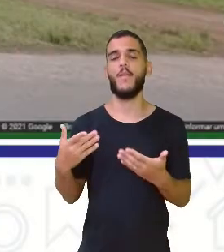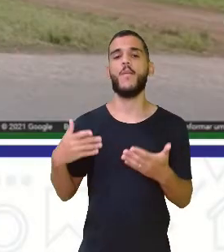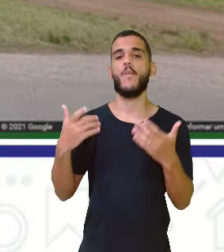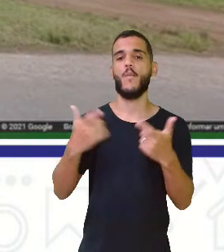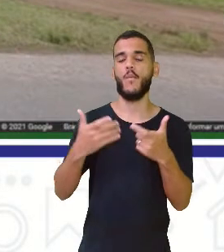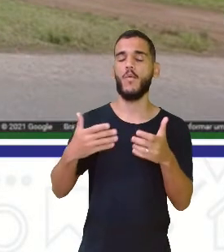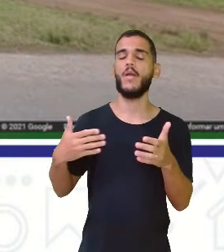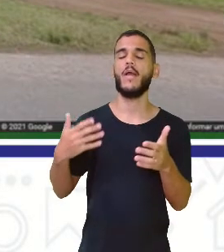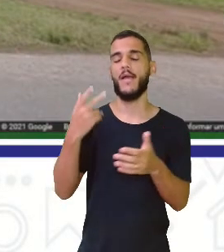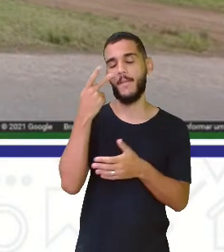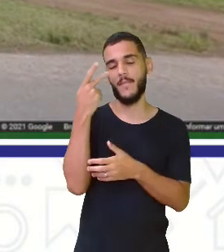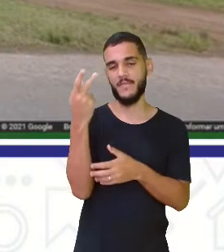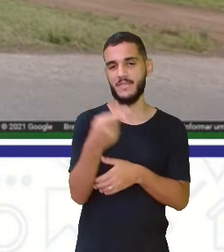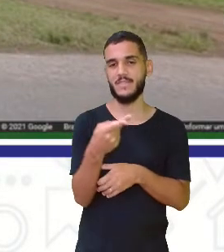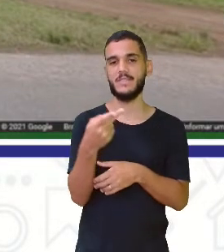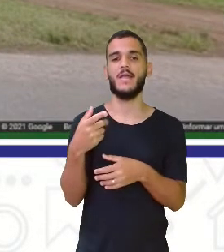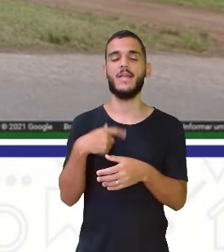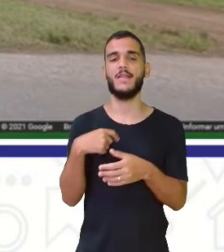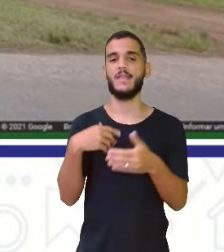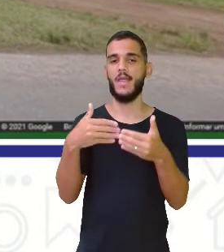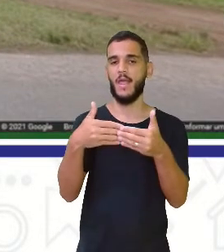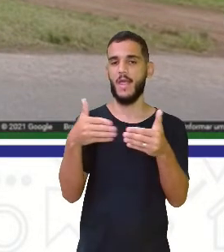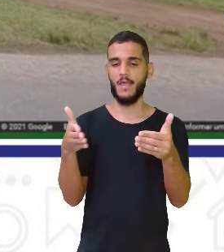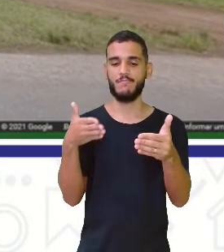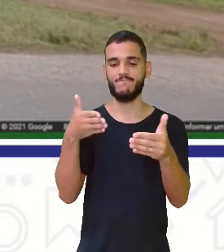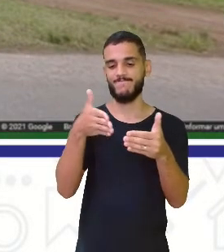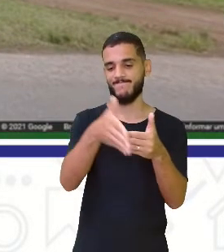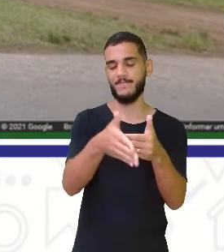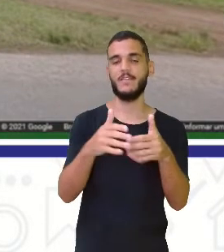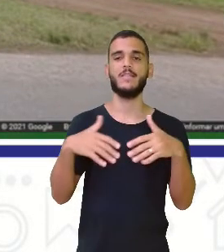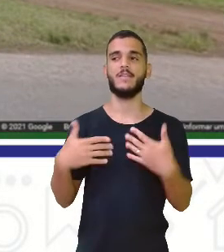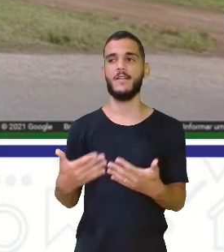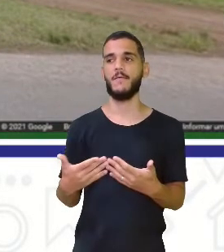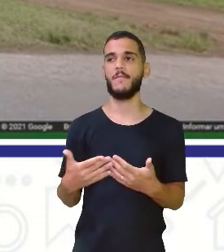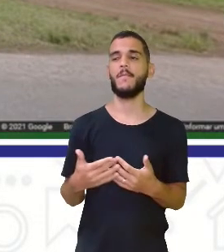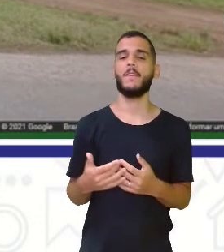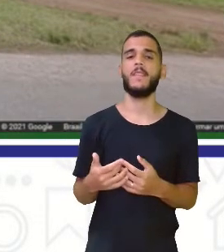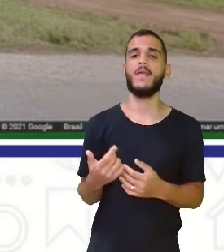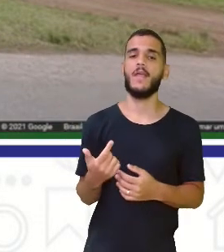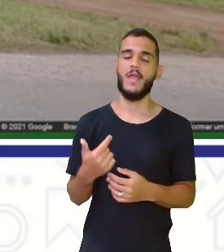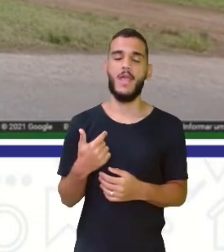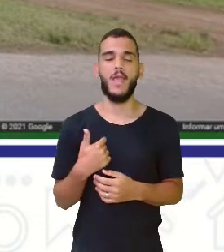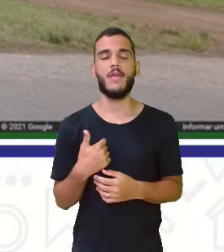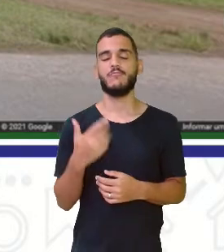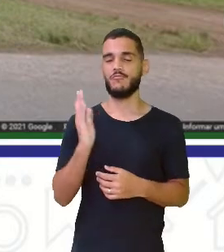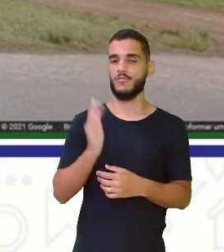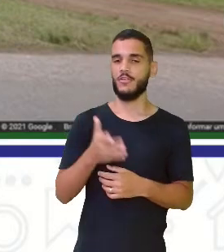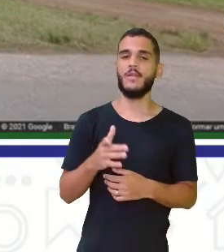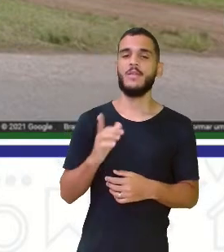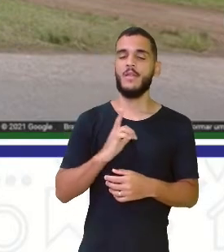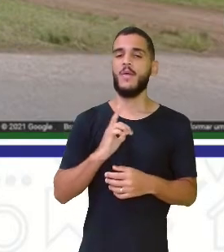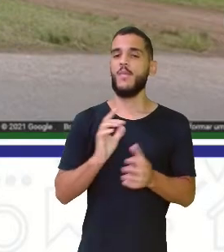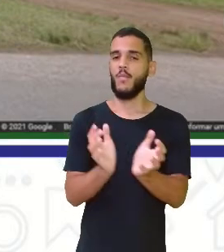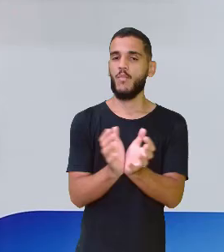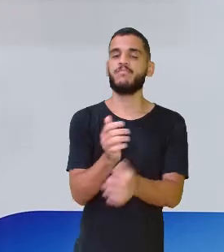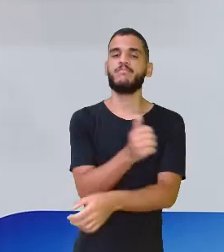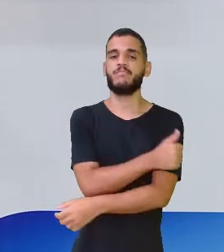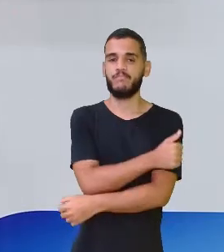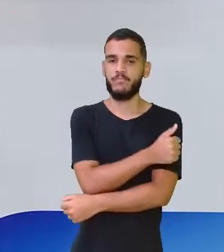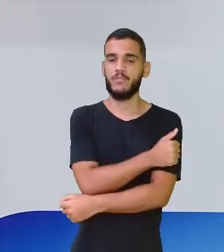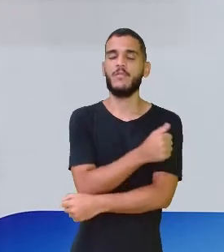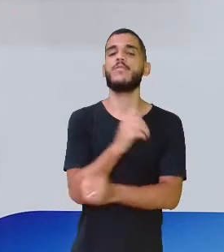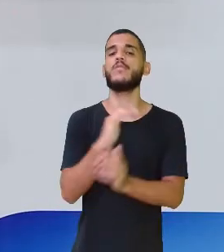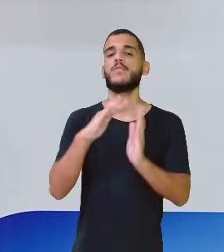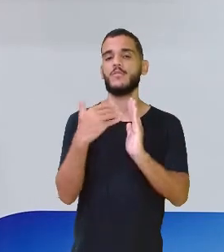entrada, né, do engenho, né? A gente, certa vez, eu levei uma equipe, né, um grupo de alunos, né, de uma